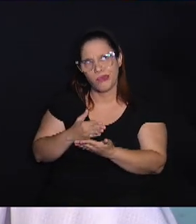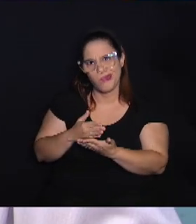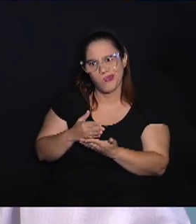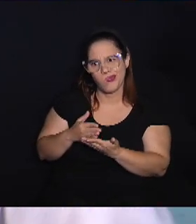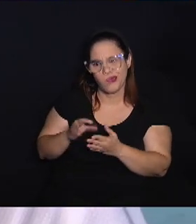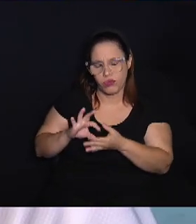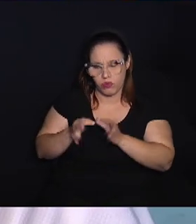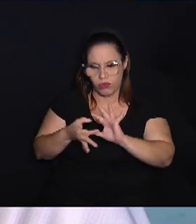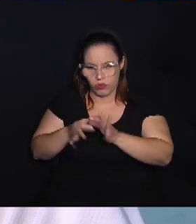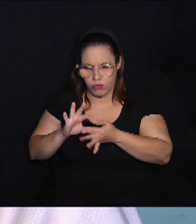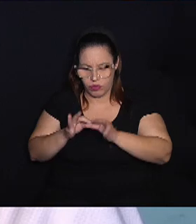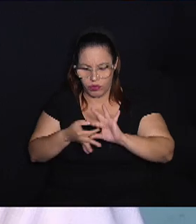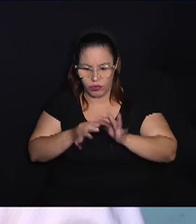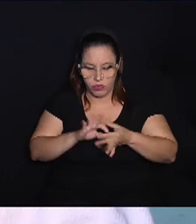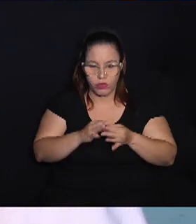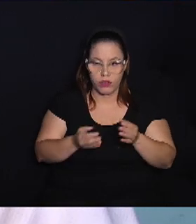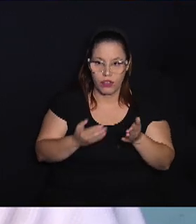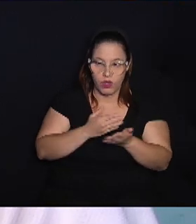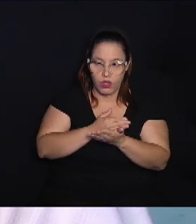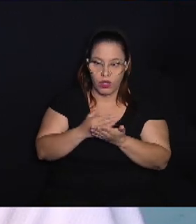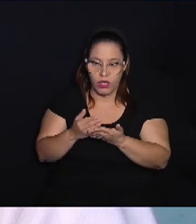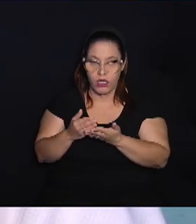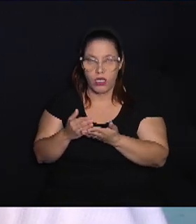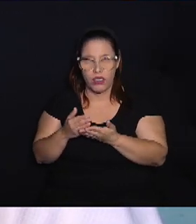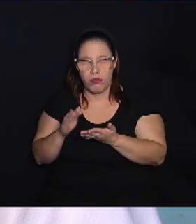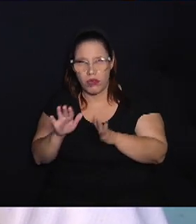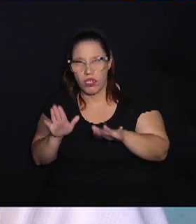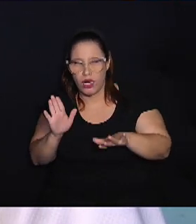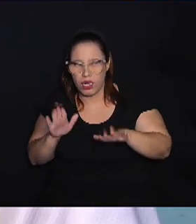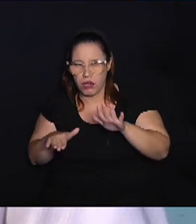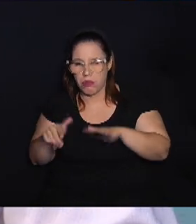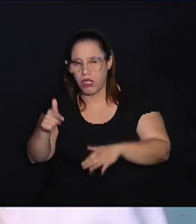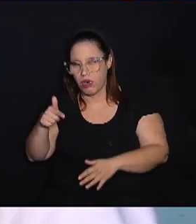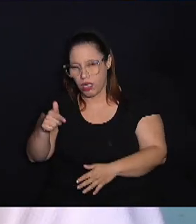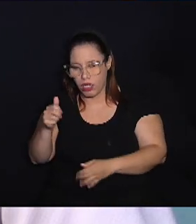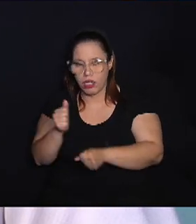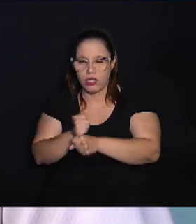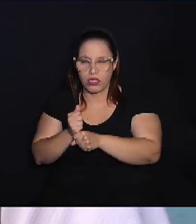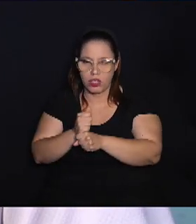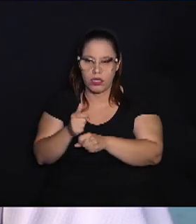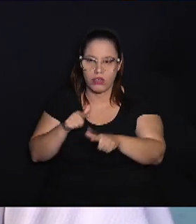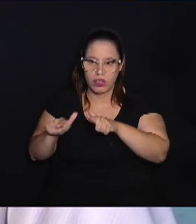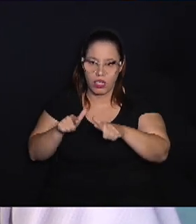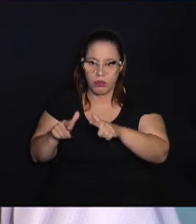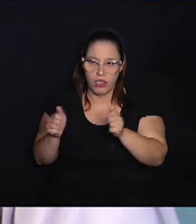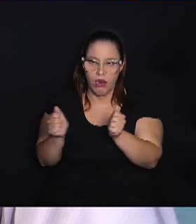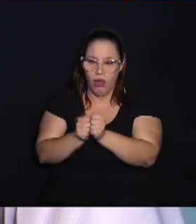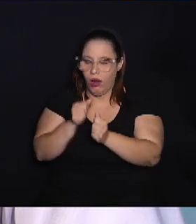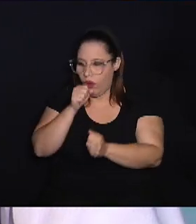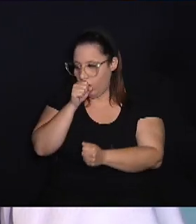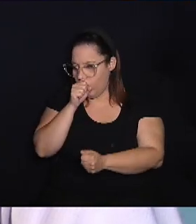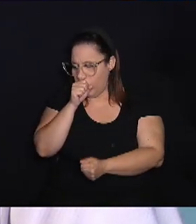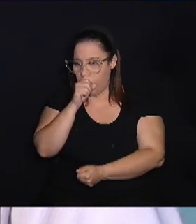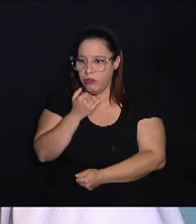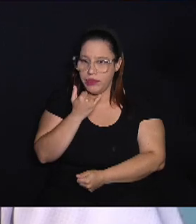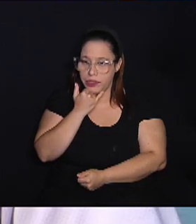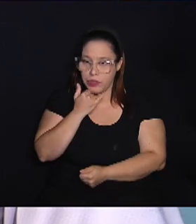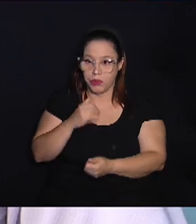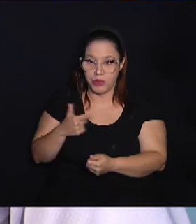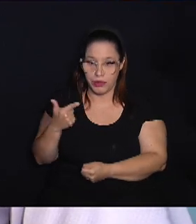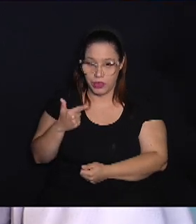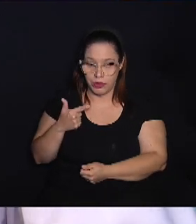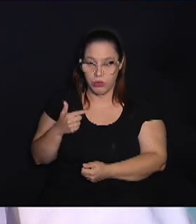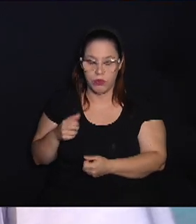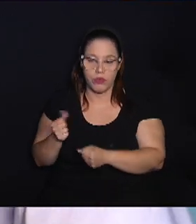Olímpicos desde o nosso início de trabalho, que já são 7 anos que a gente trabalha junto. É nosso segundo Jogos Olímpicos e é um treinamento